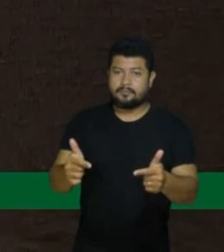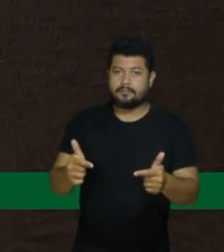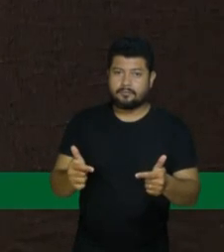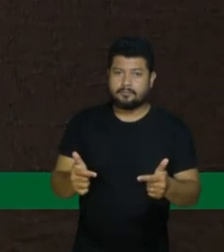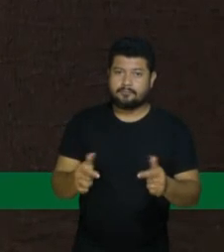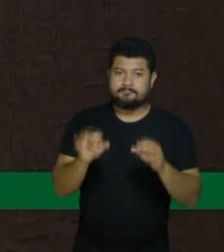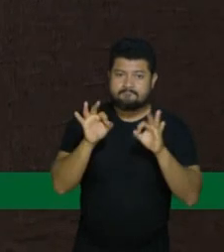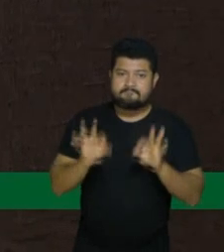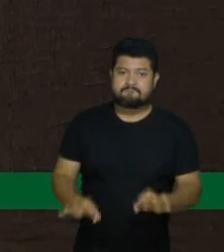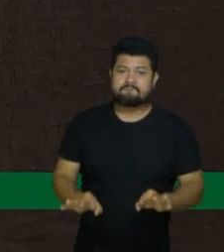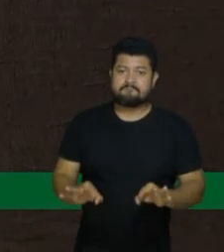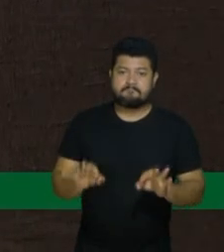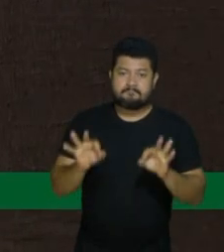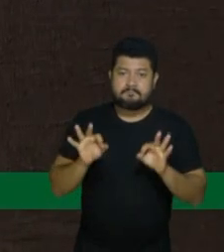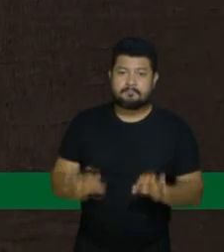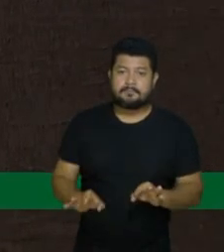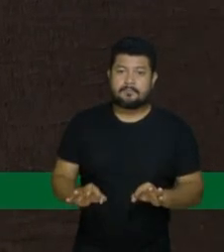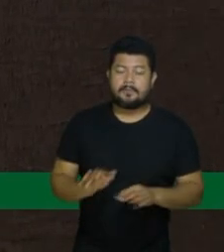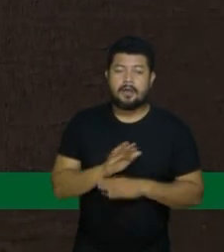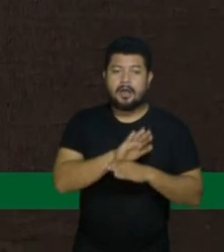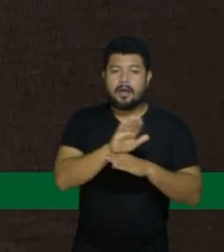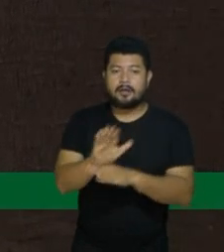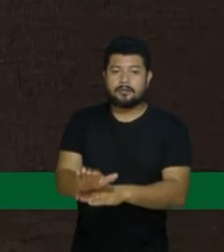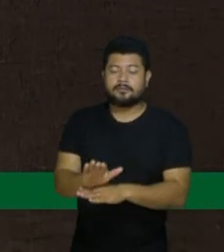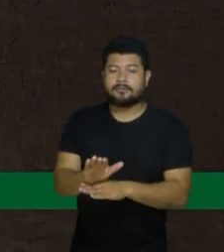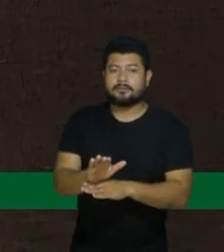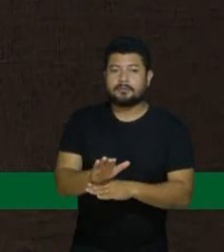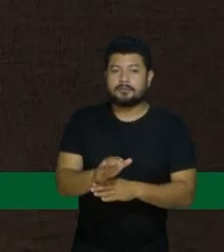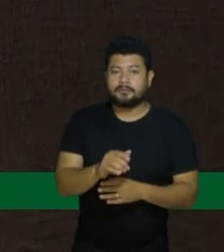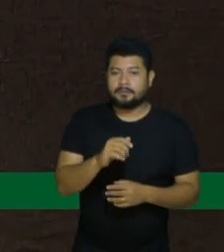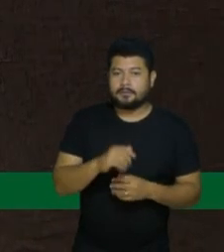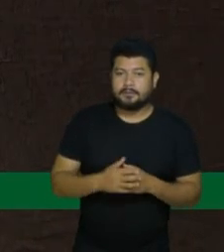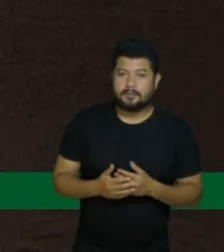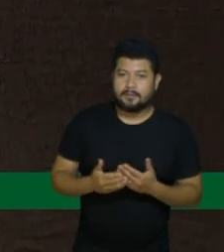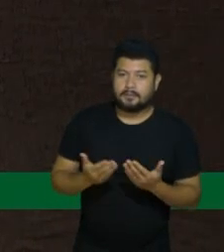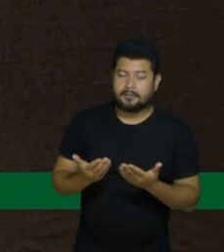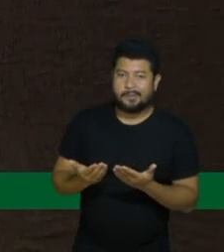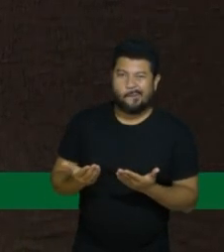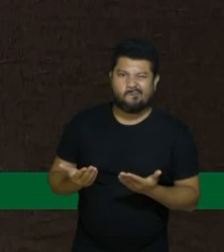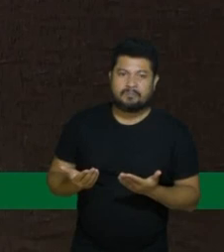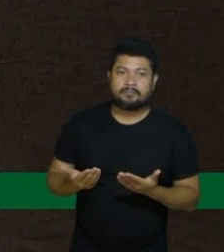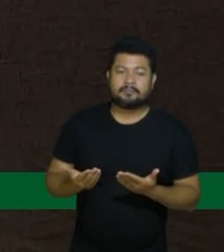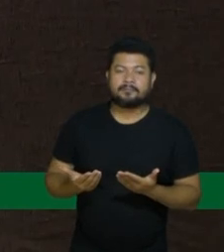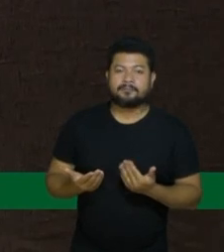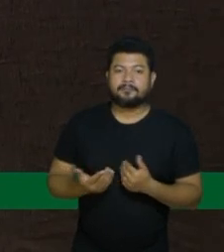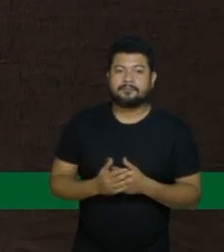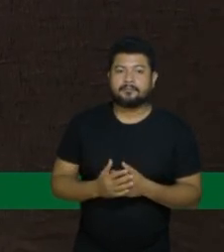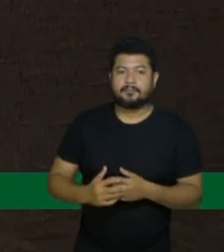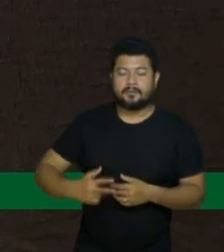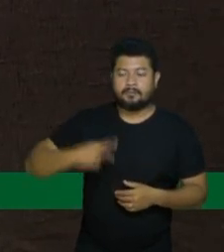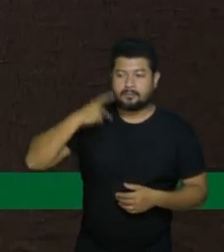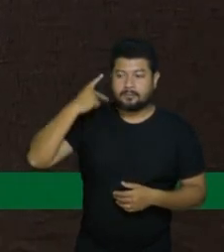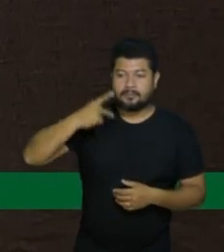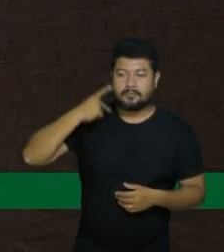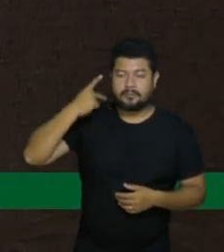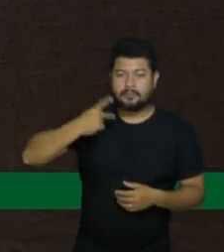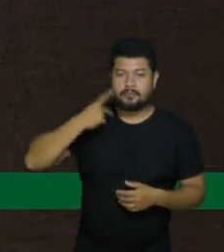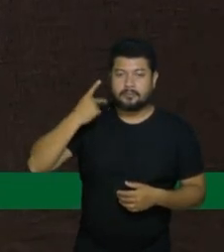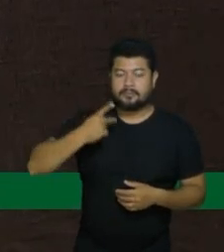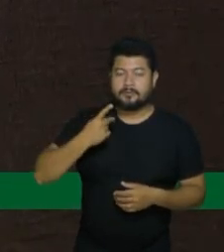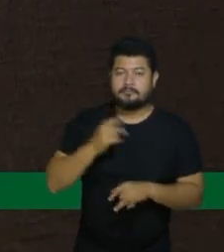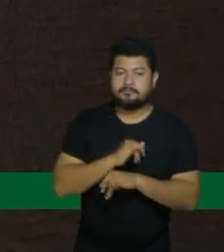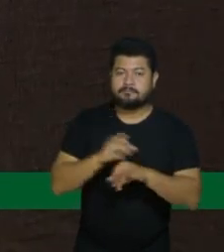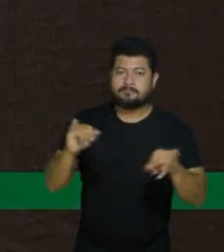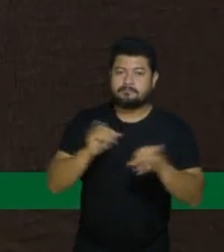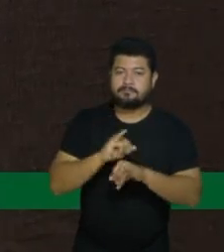certamente nos ajudará a dar a visibilidade necessária ao nosso Parlamento Catarinense obrigado obrigado